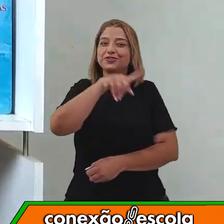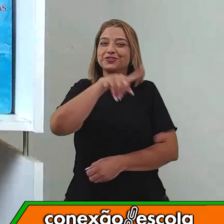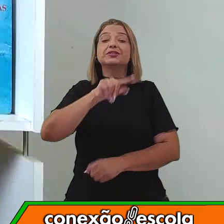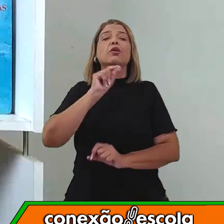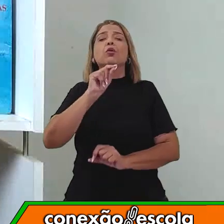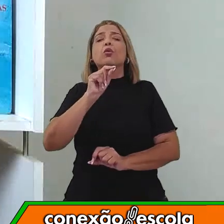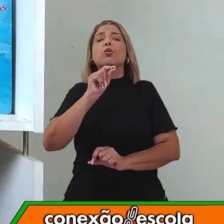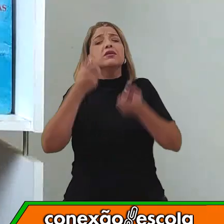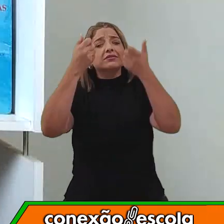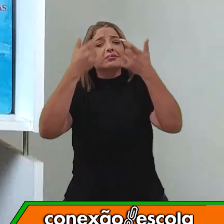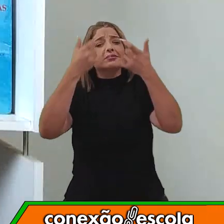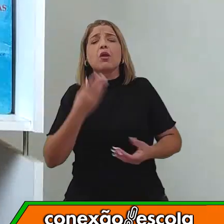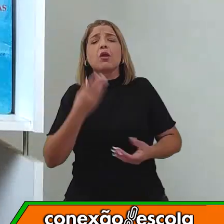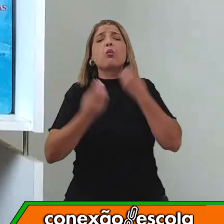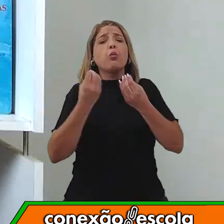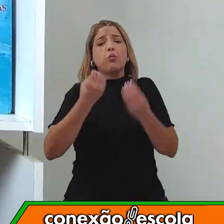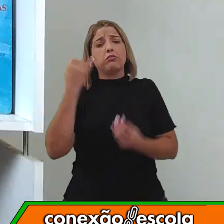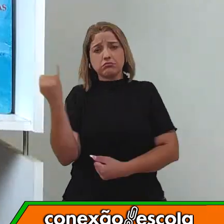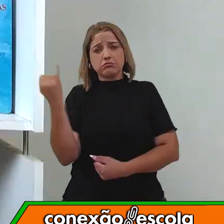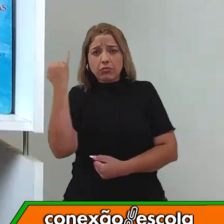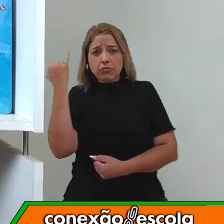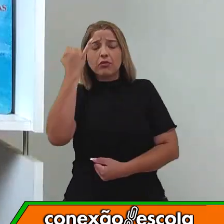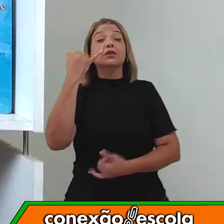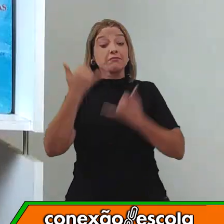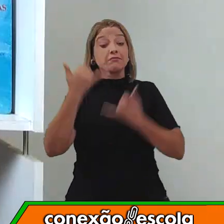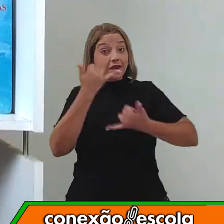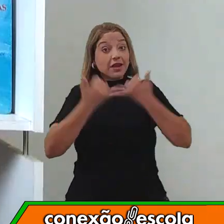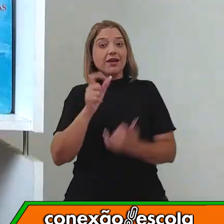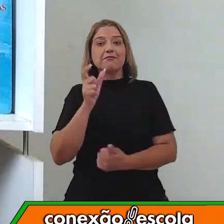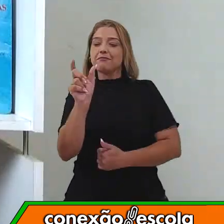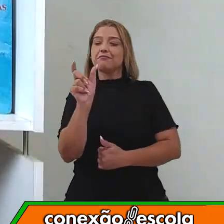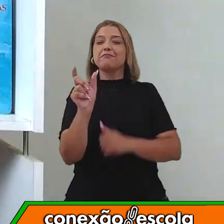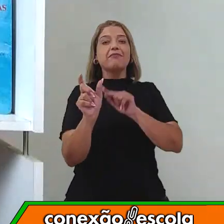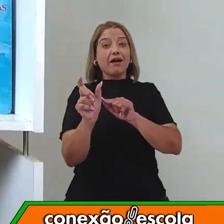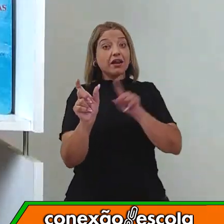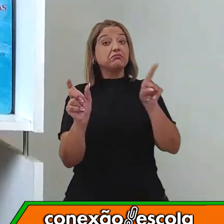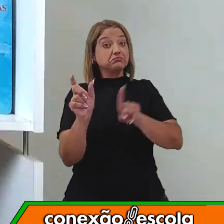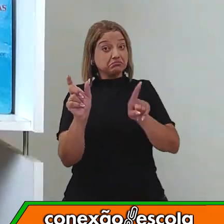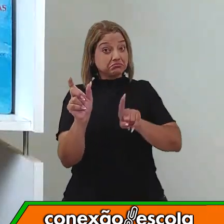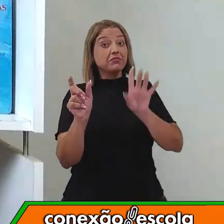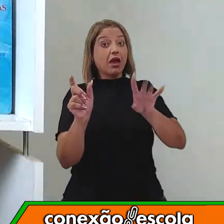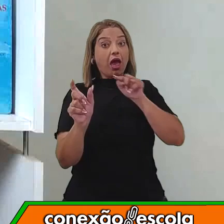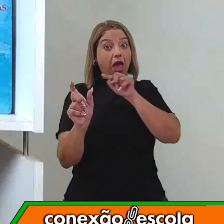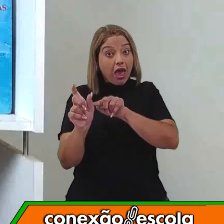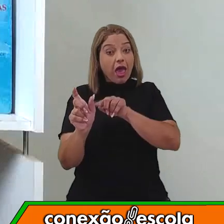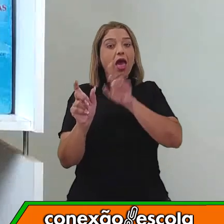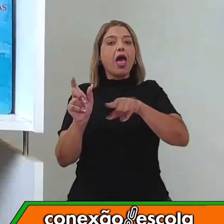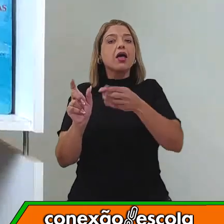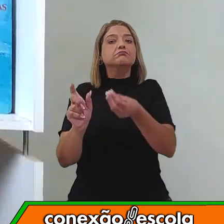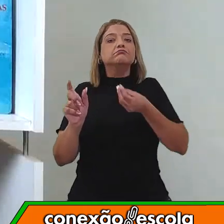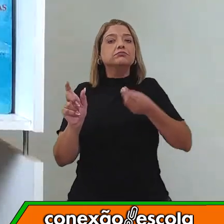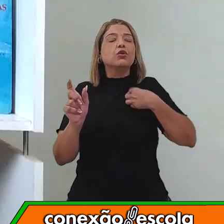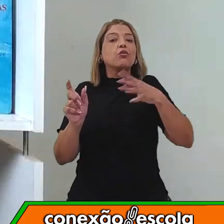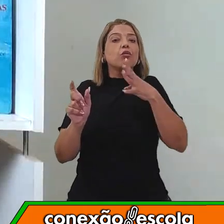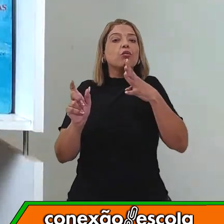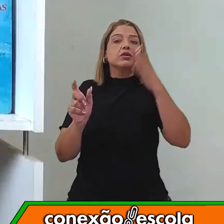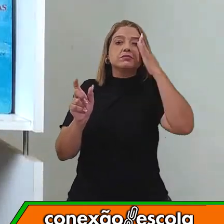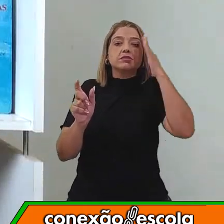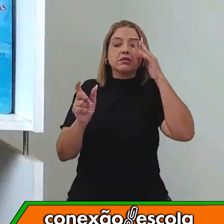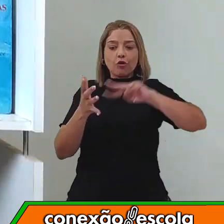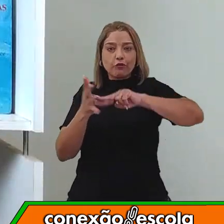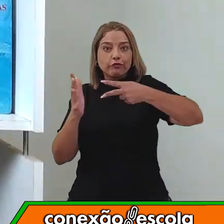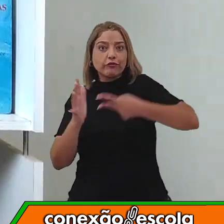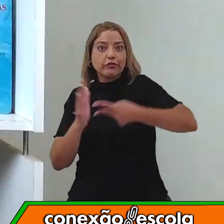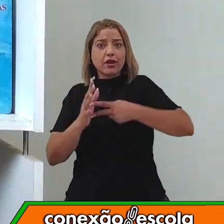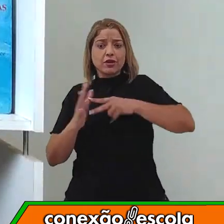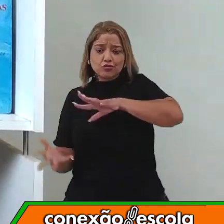dizer o quanto é importante brincar com as palavras também. É através delas que nós conhecemos o significado do